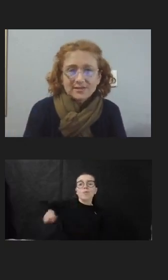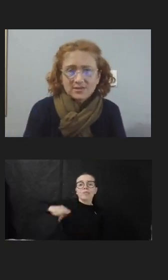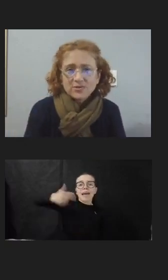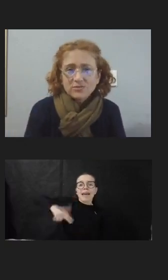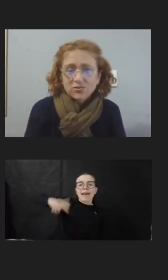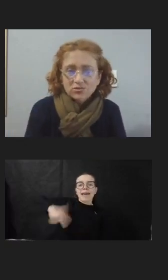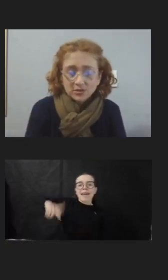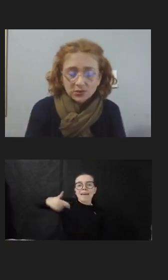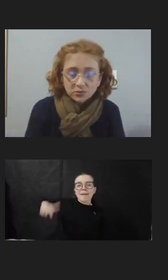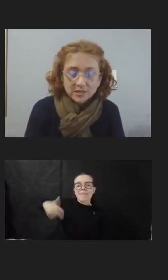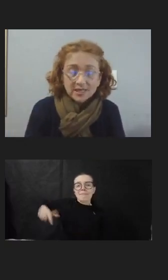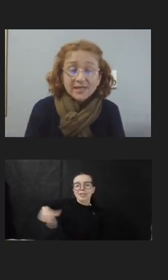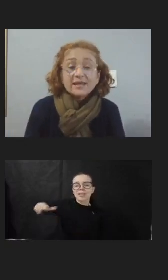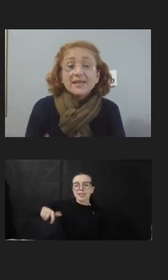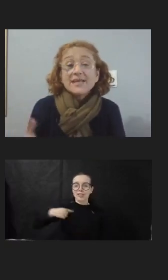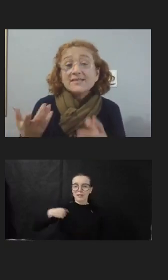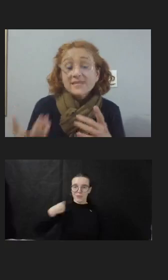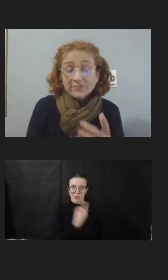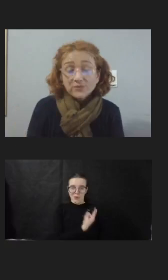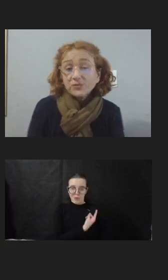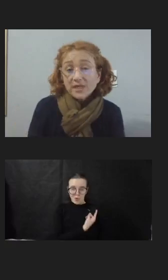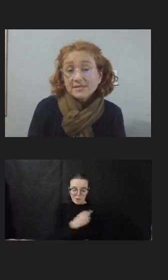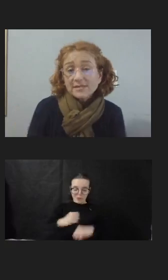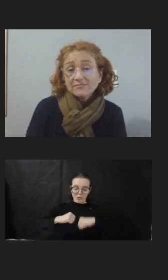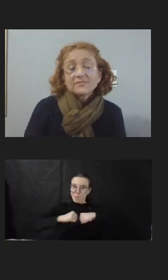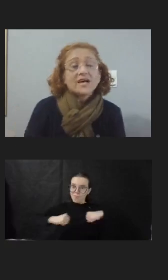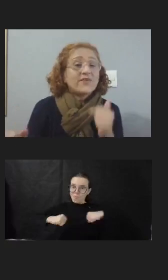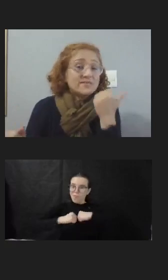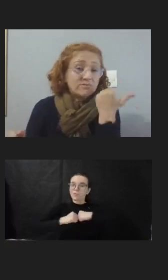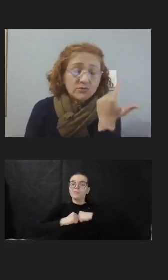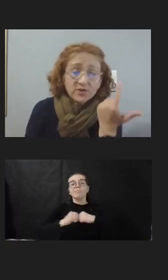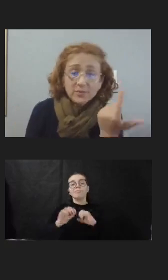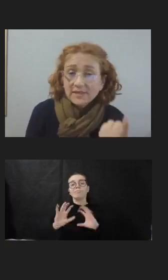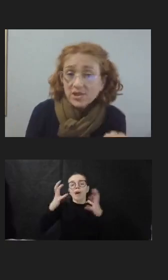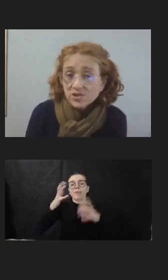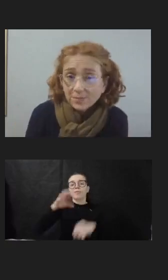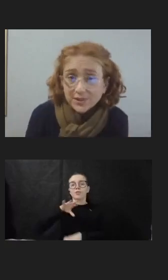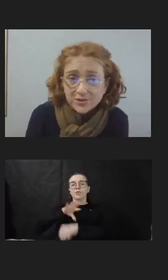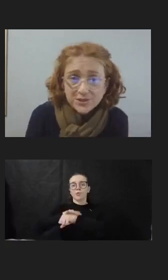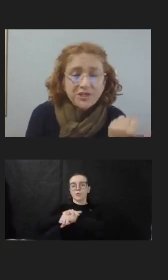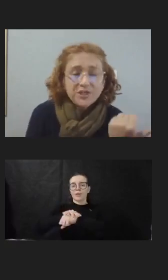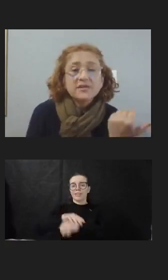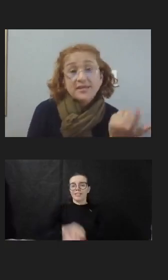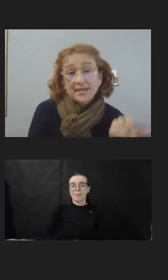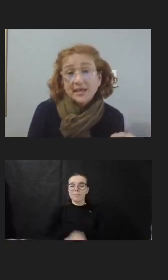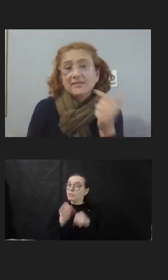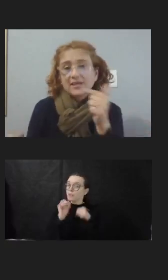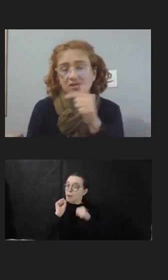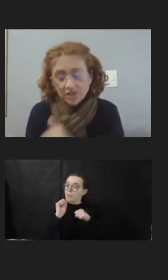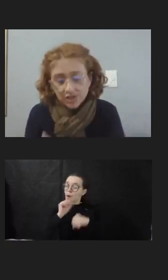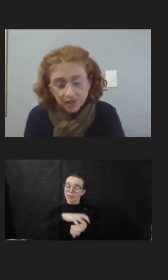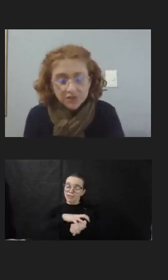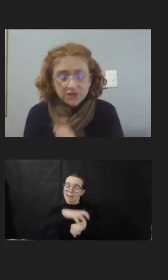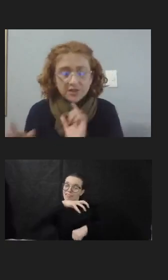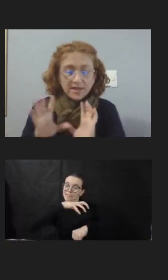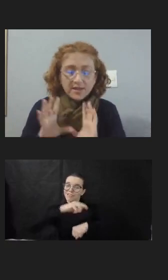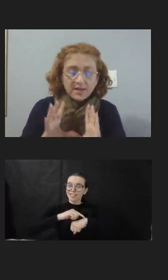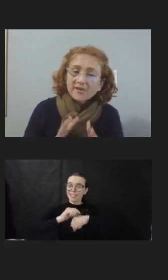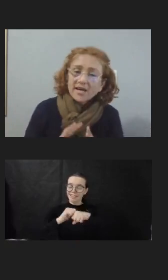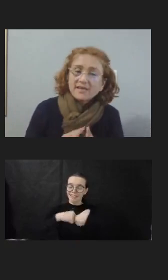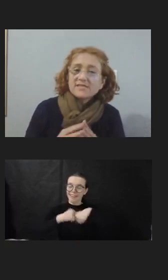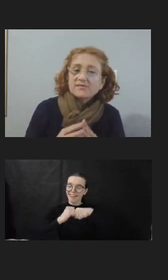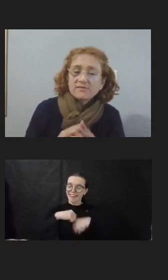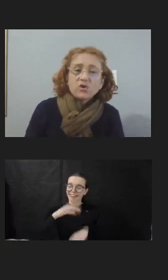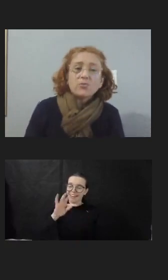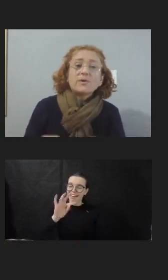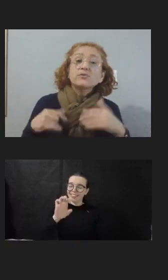contínuo da nossa musculatura, ele desenvolve doença. Aí vai desenvolver o que? Uma tendinopatia, que é a tendinite,